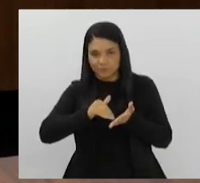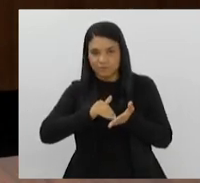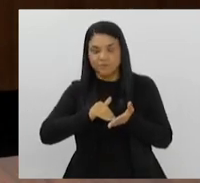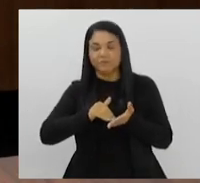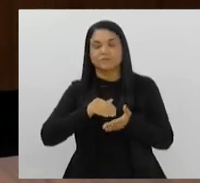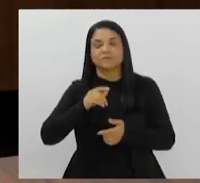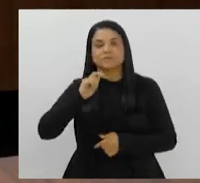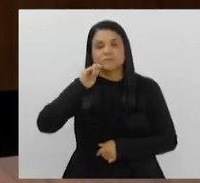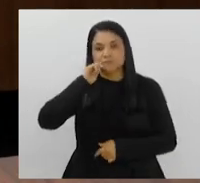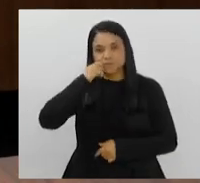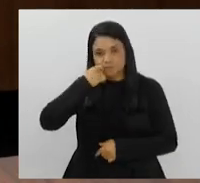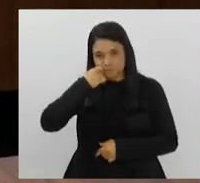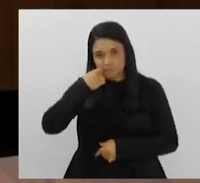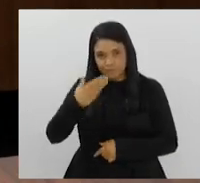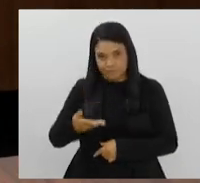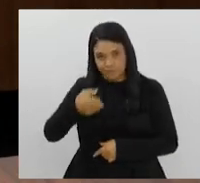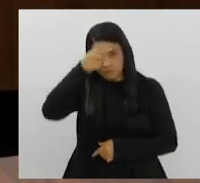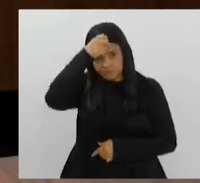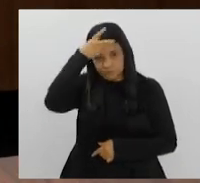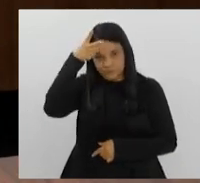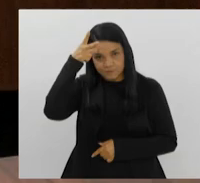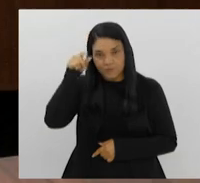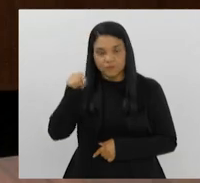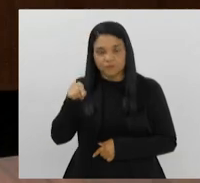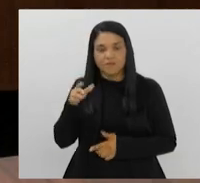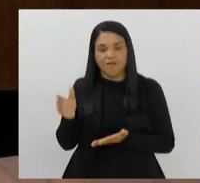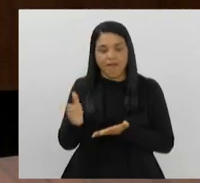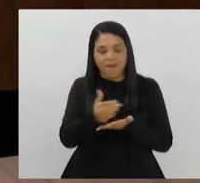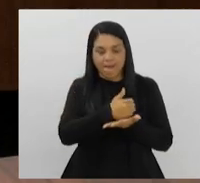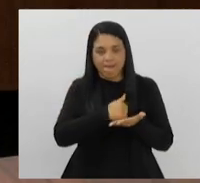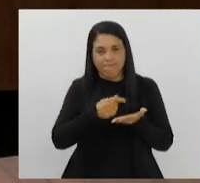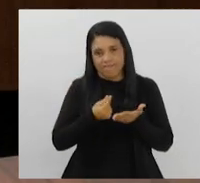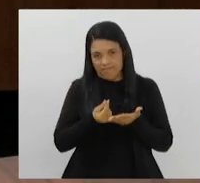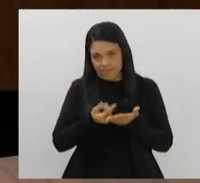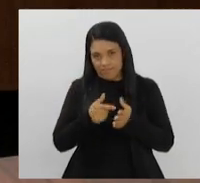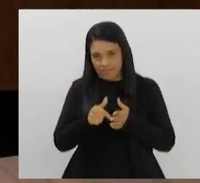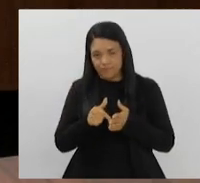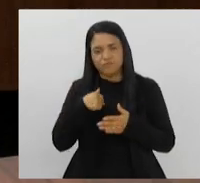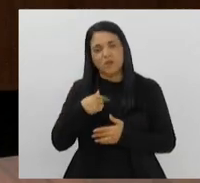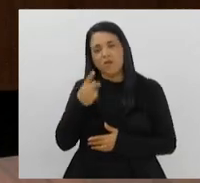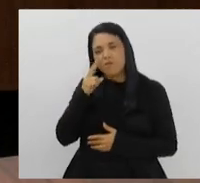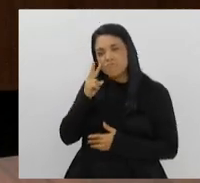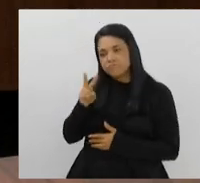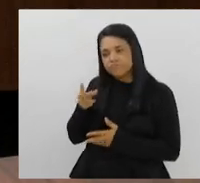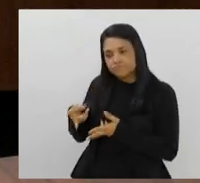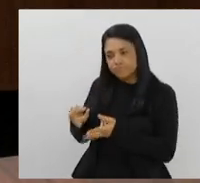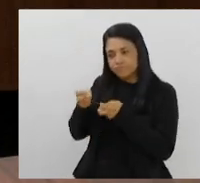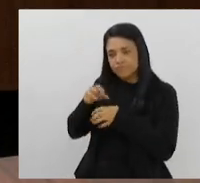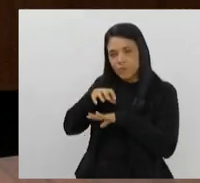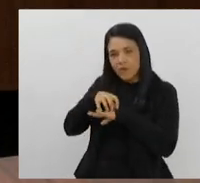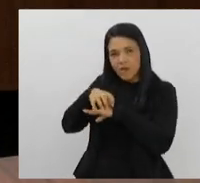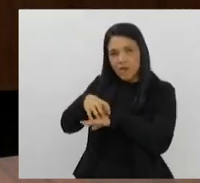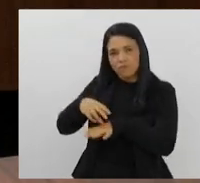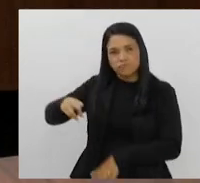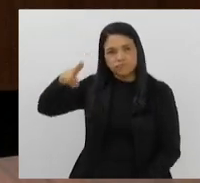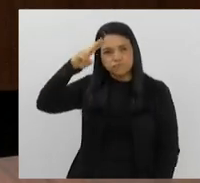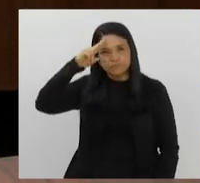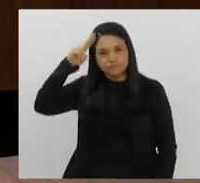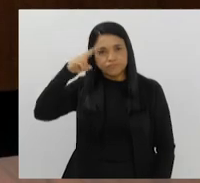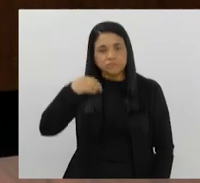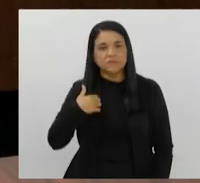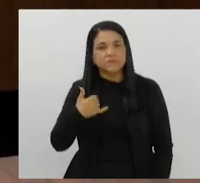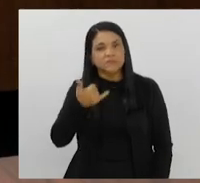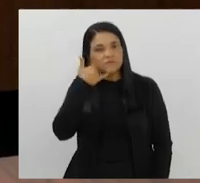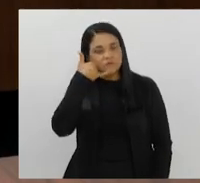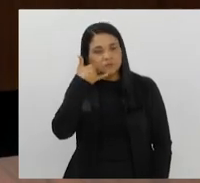Eduardo Paes, que é arrecadação, que é arrecadar. E aí eu vi um carro da Guarda Municipal, presidente, passar com um telefone